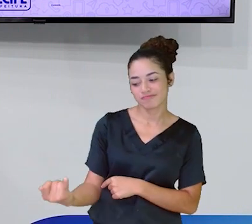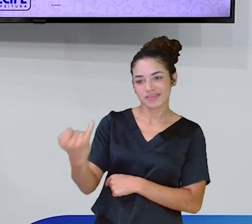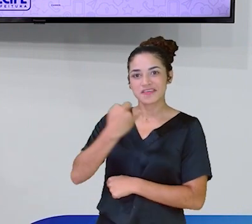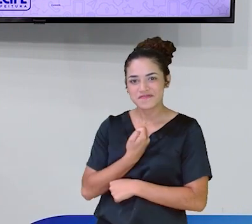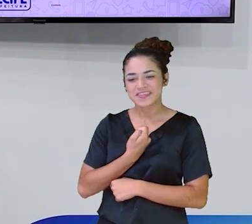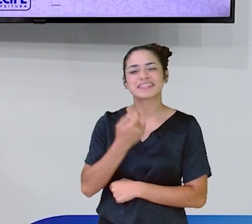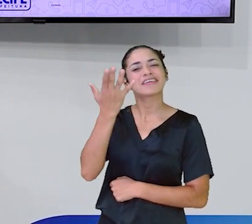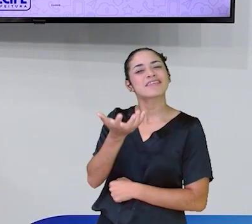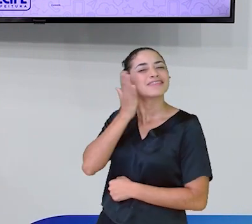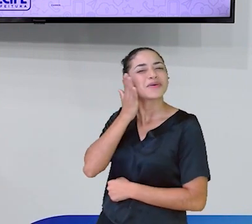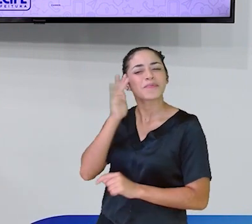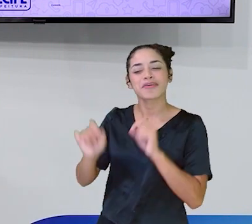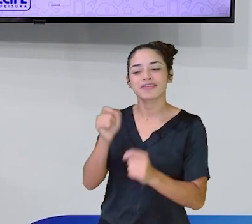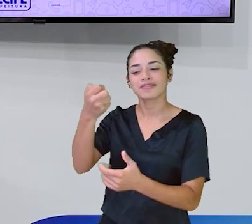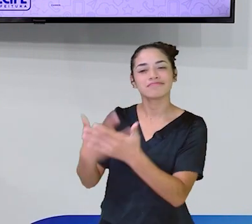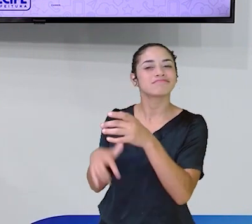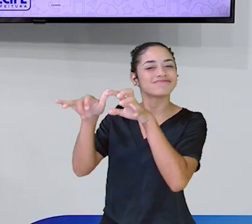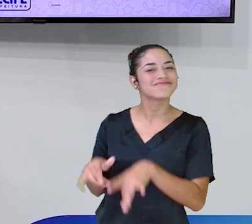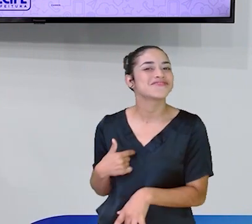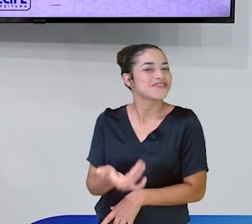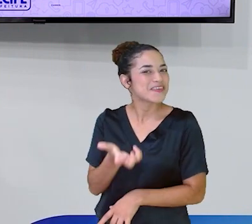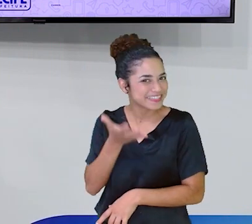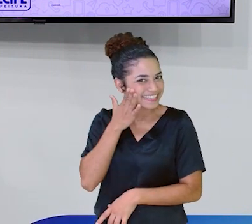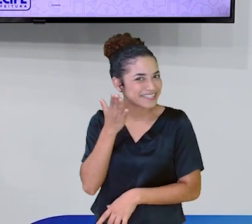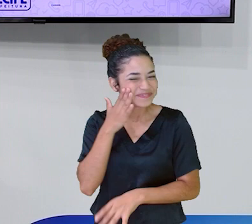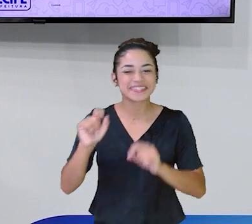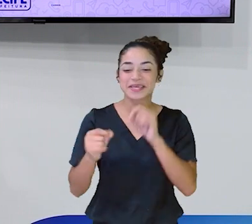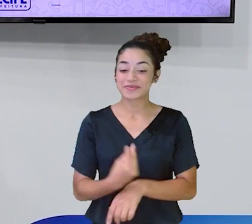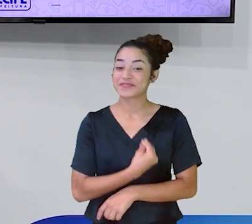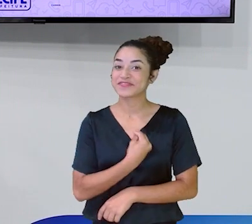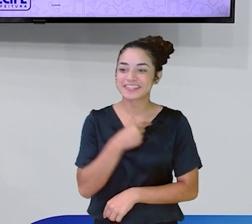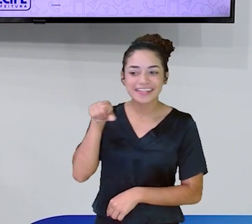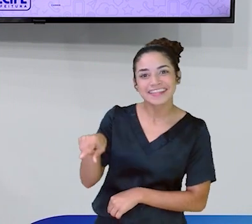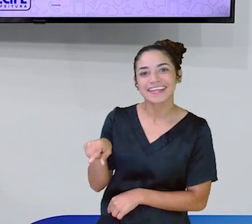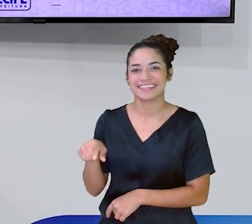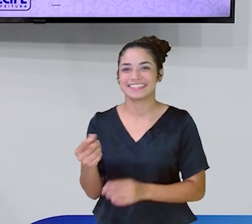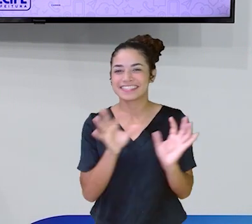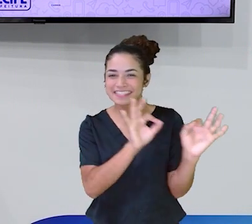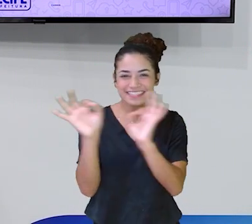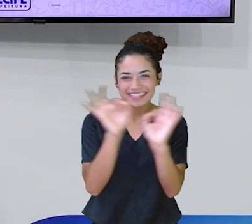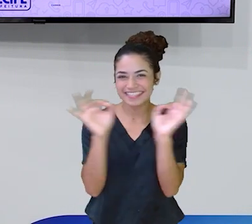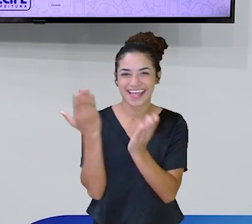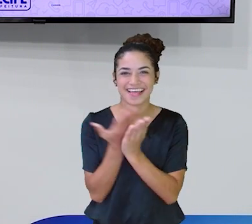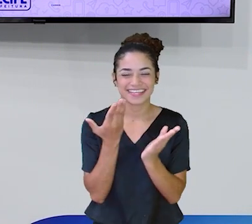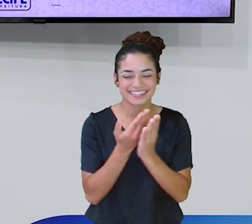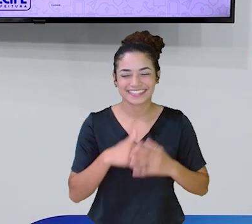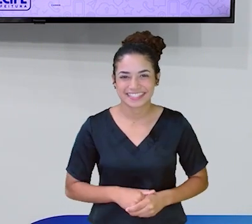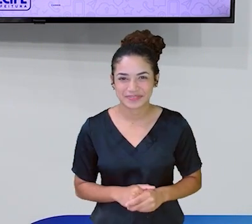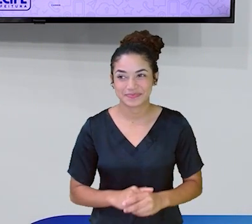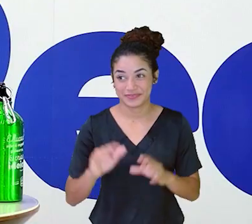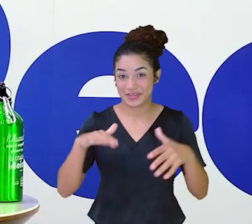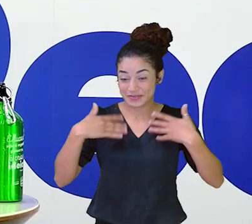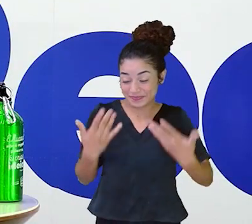é que está lá no chat. Eu quero saber quem está hoje aí no chat acompanhando aqui as nossas aulas. Pois aqui,